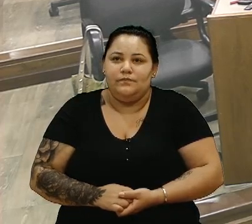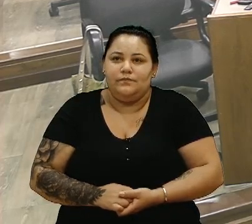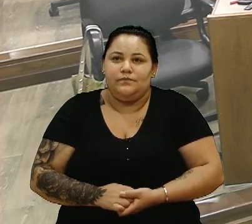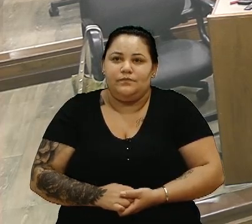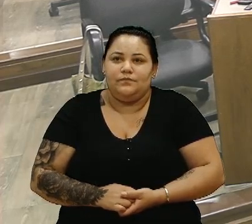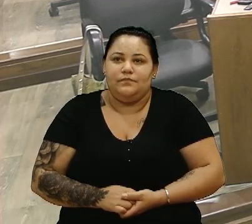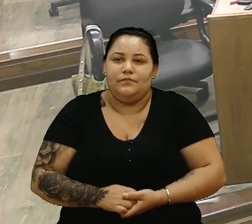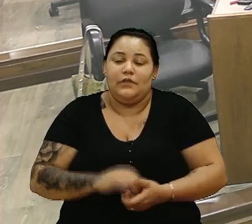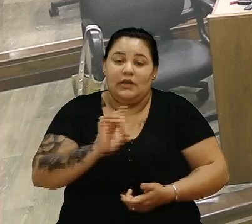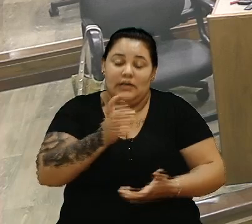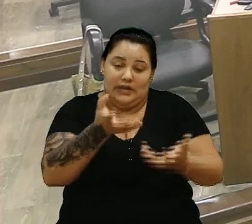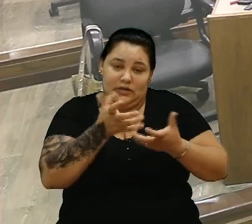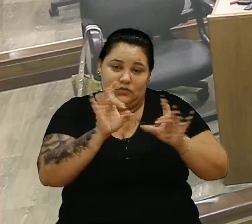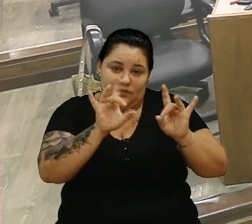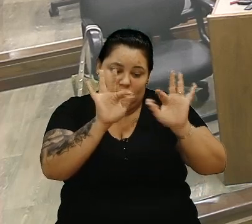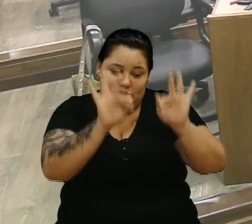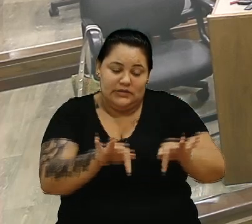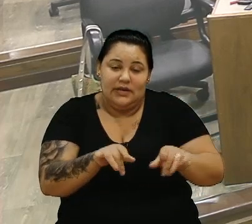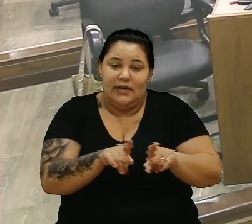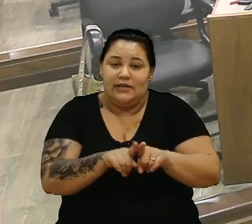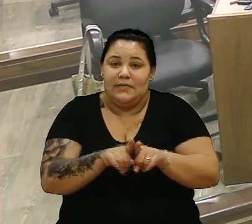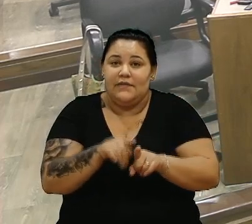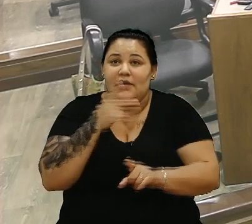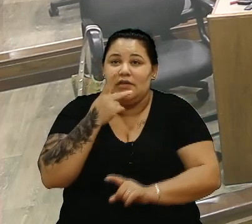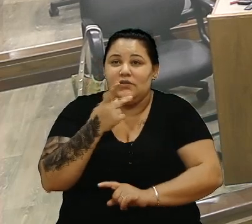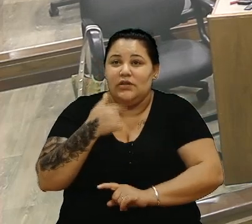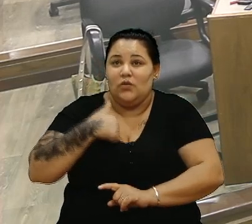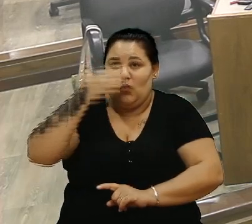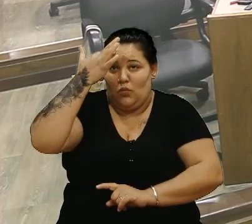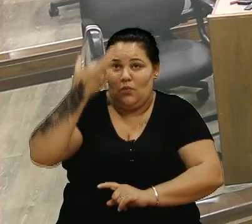UAB e do MOB, Caxias, né? Do ponto